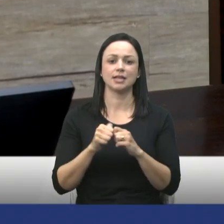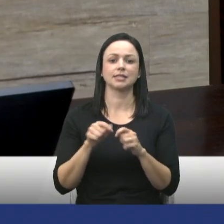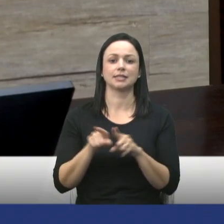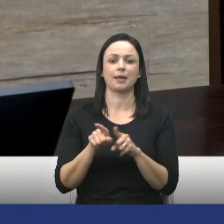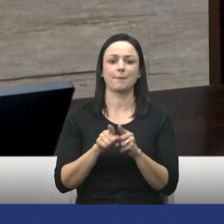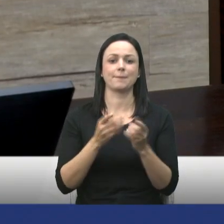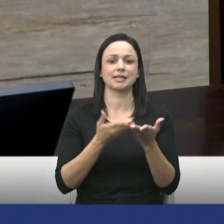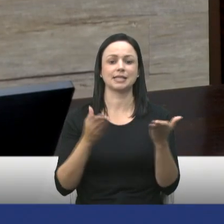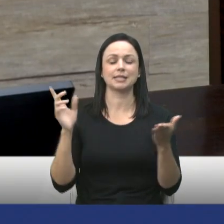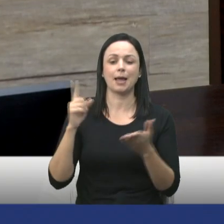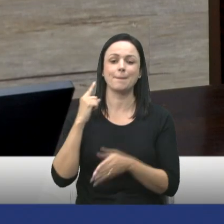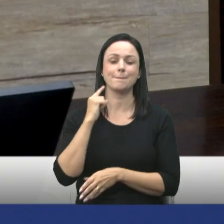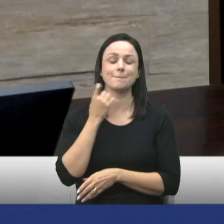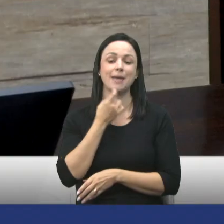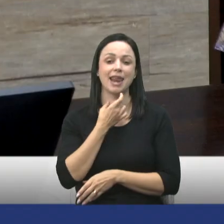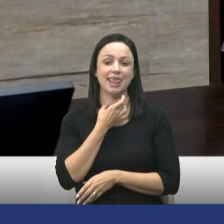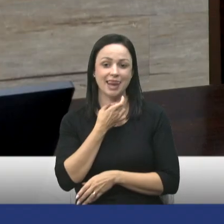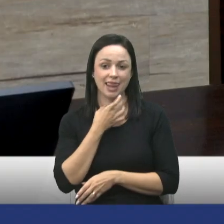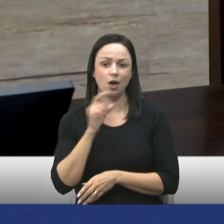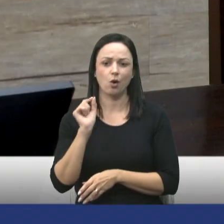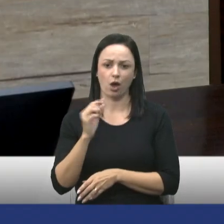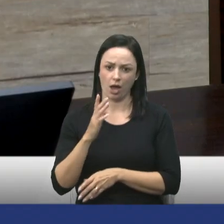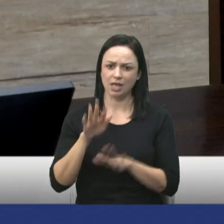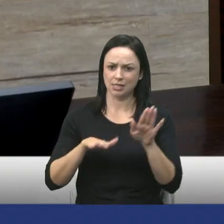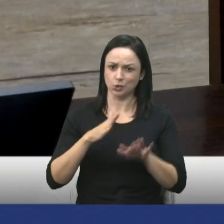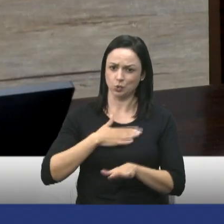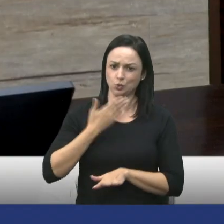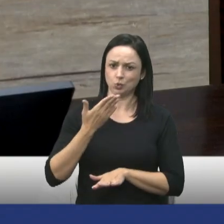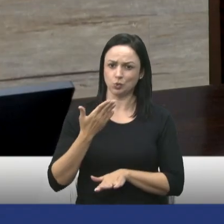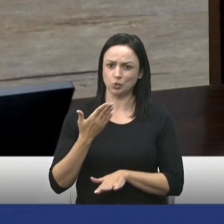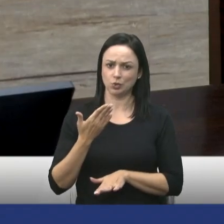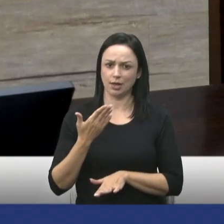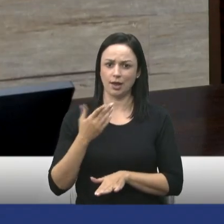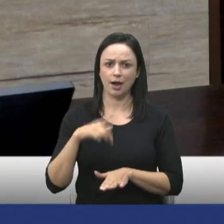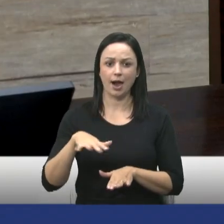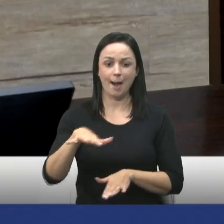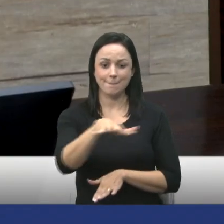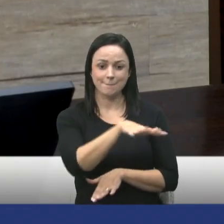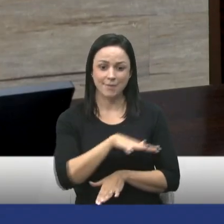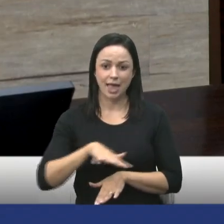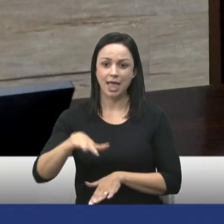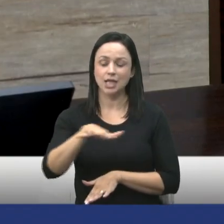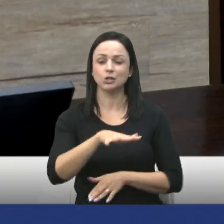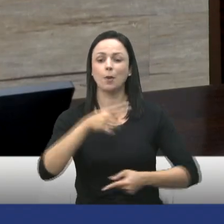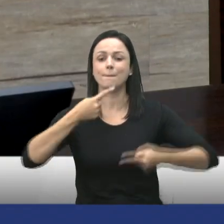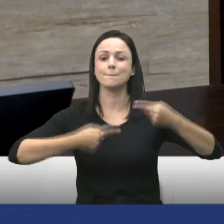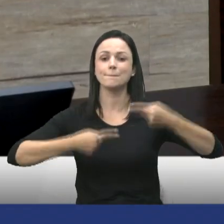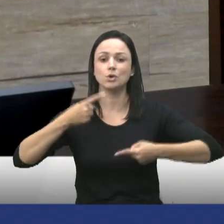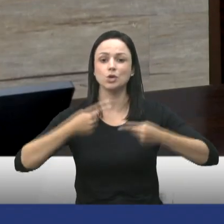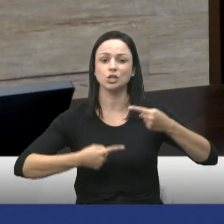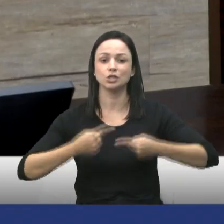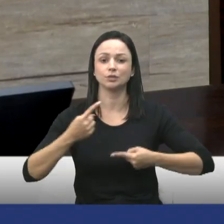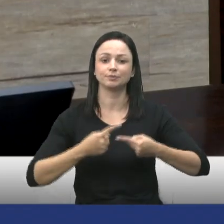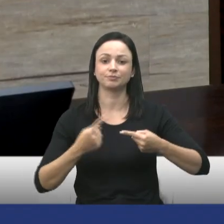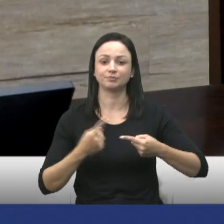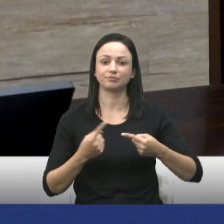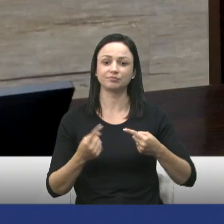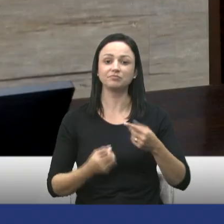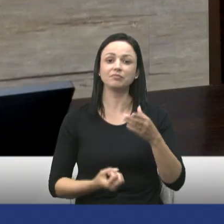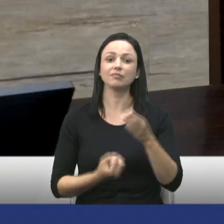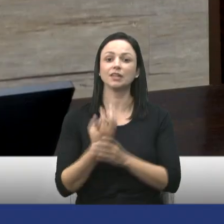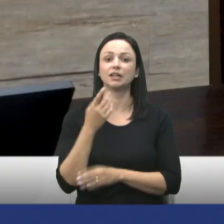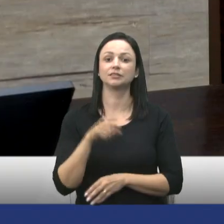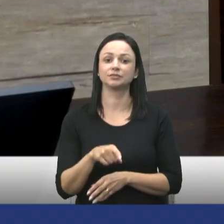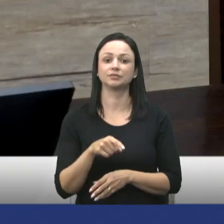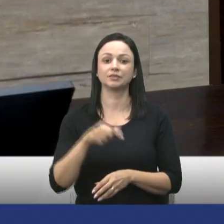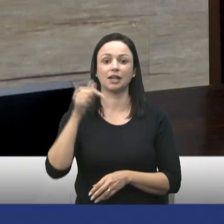licitatório em Marília, que às vezes assusta. E é o quê? O ambiente político que está criado, tá